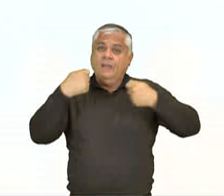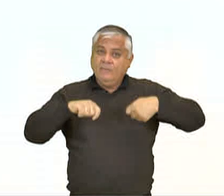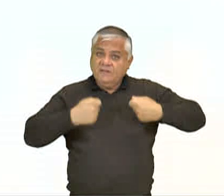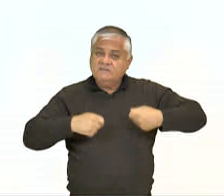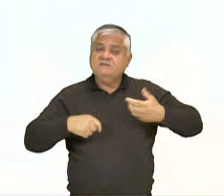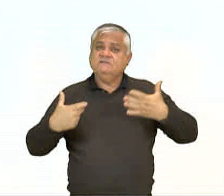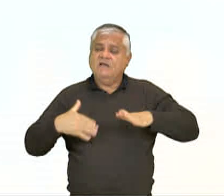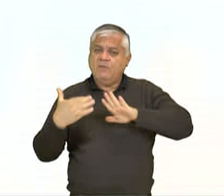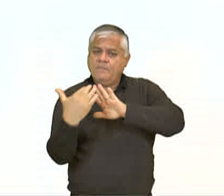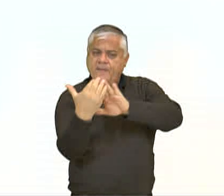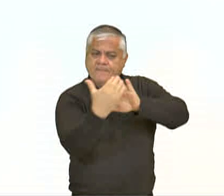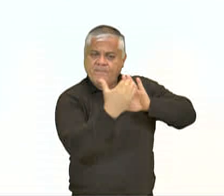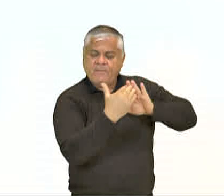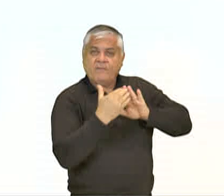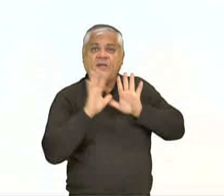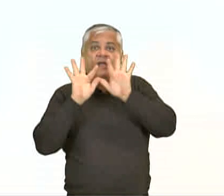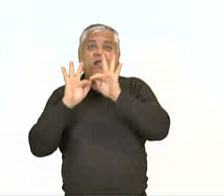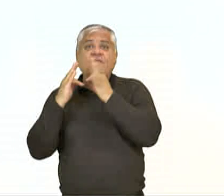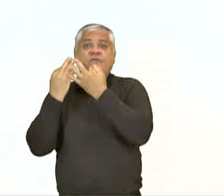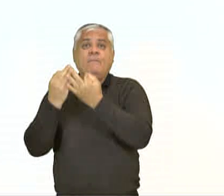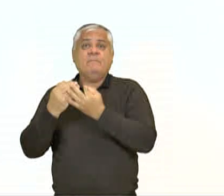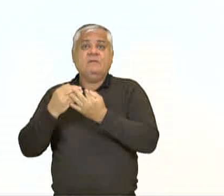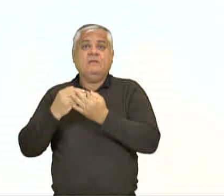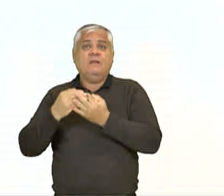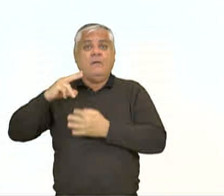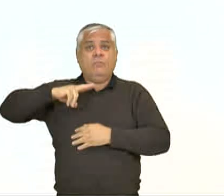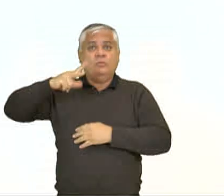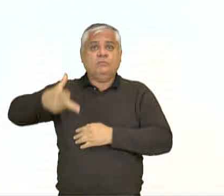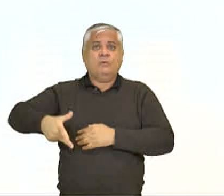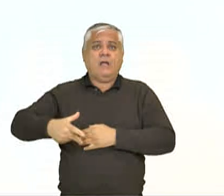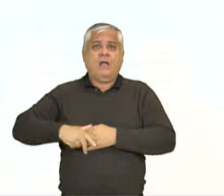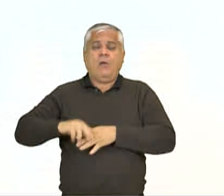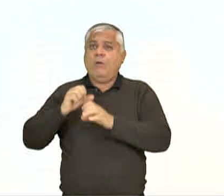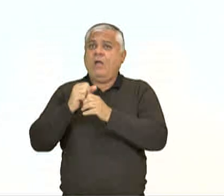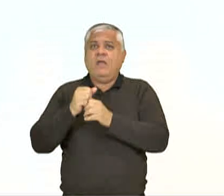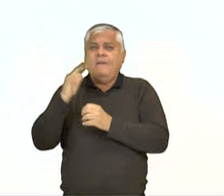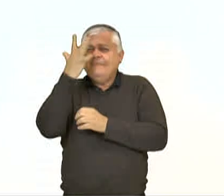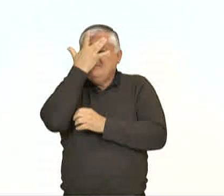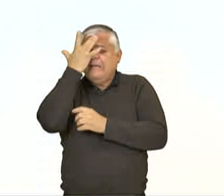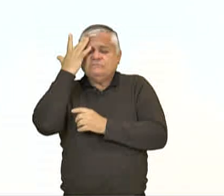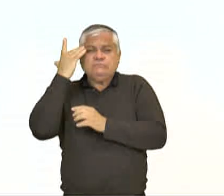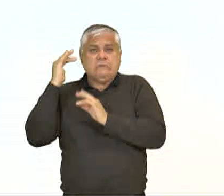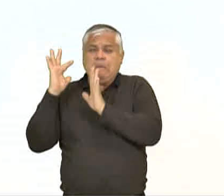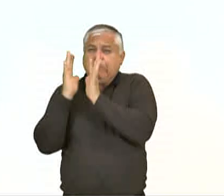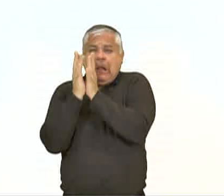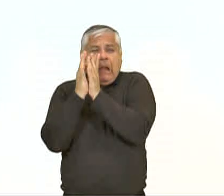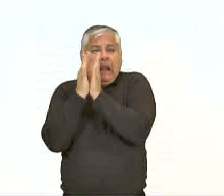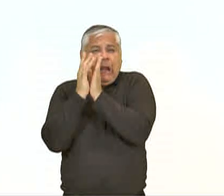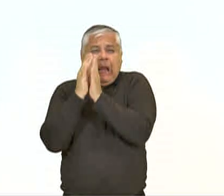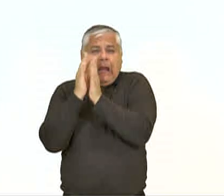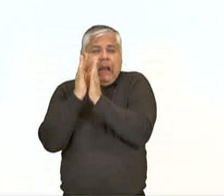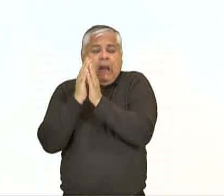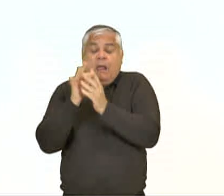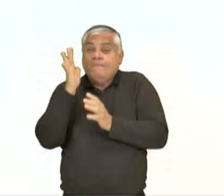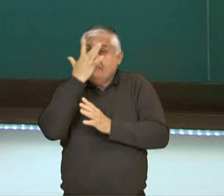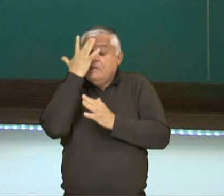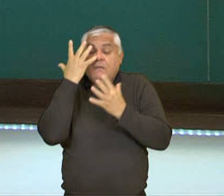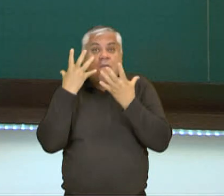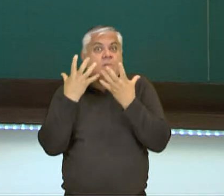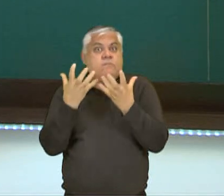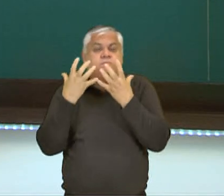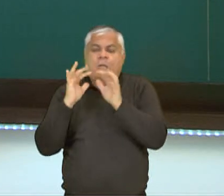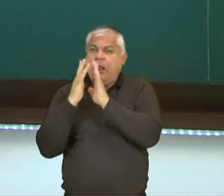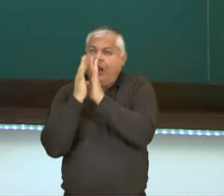de pessoas da corte portuguesa que chegaram juntamente com a família real. Gente, foram muitas pessoas